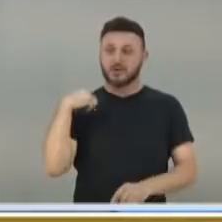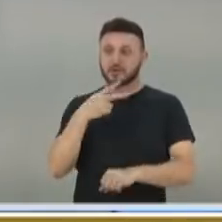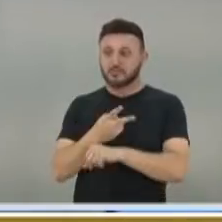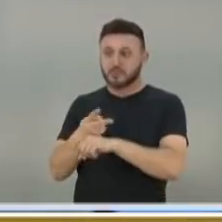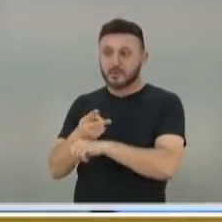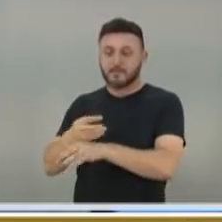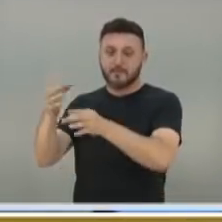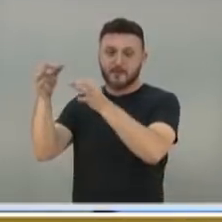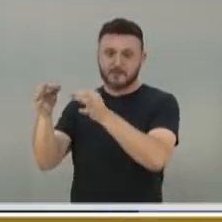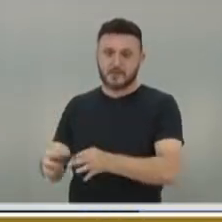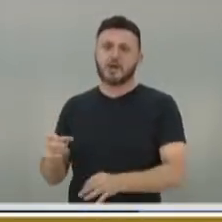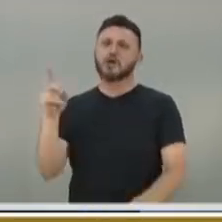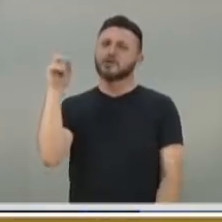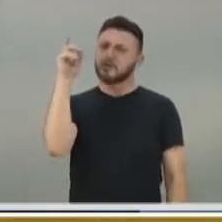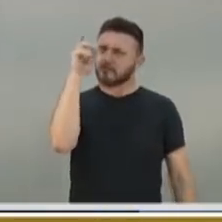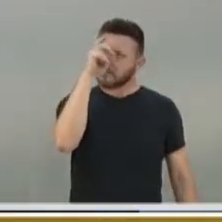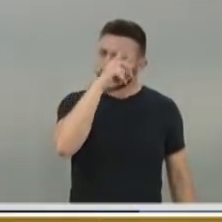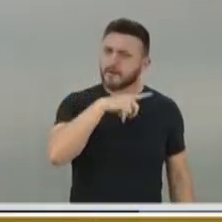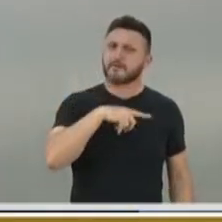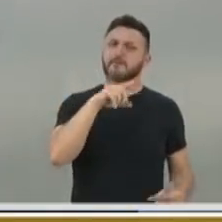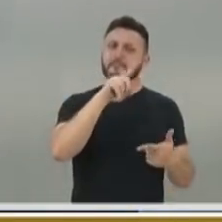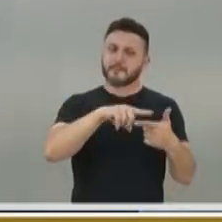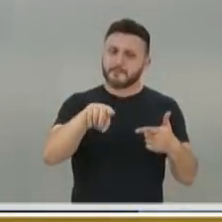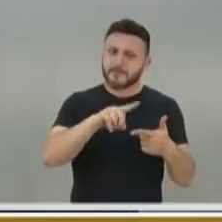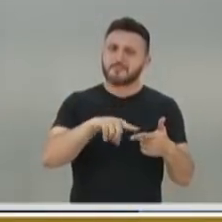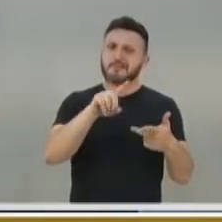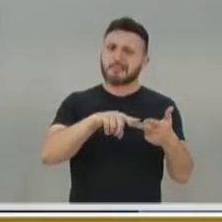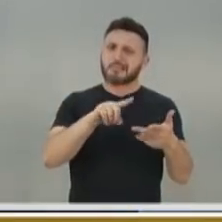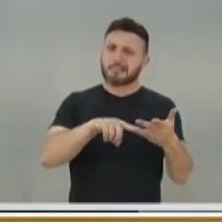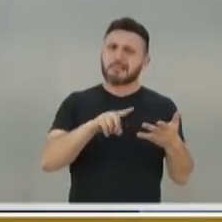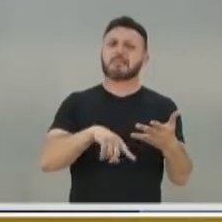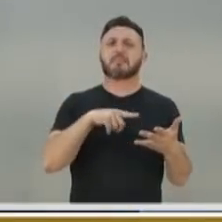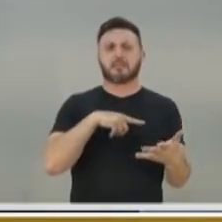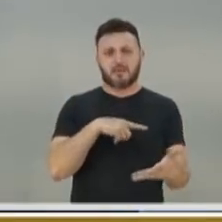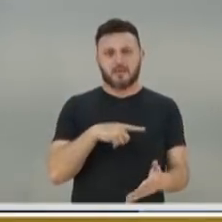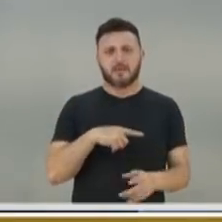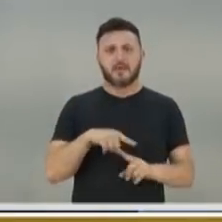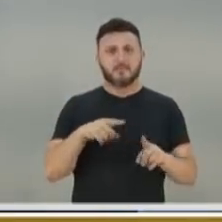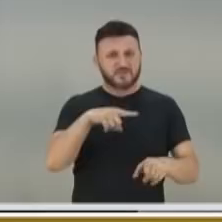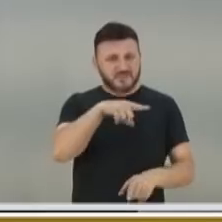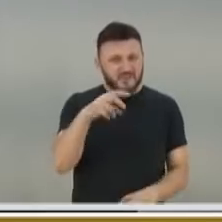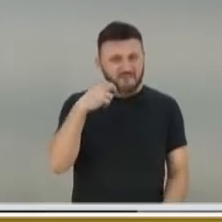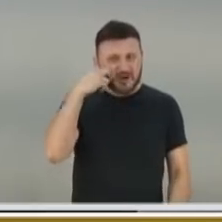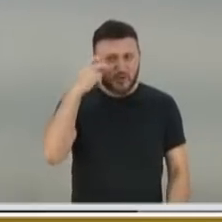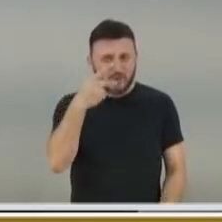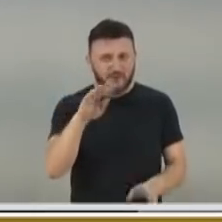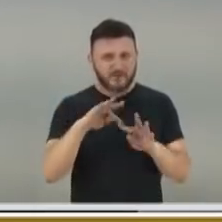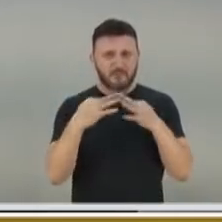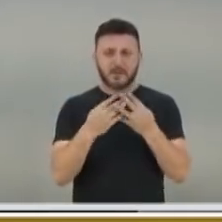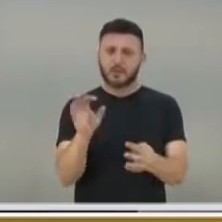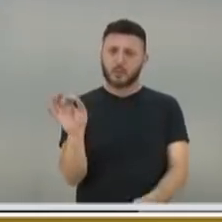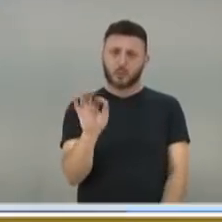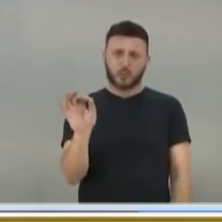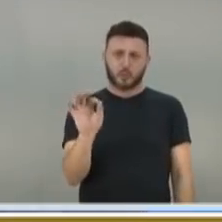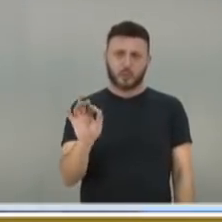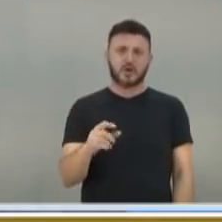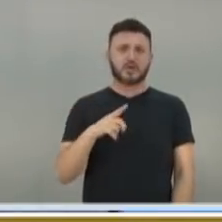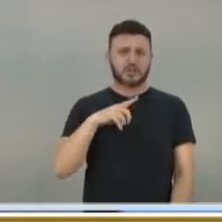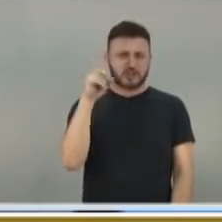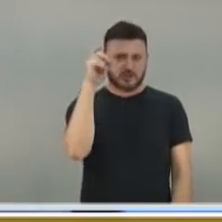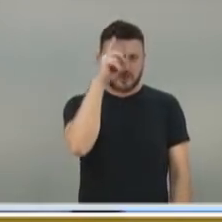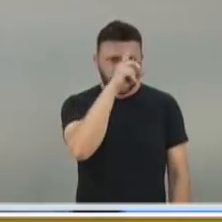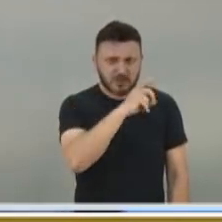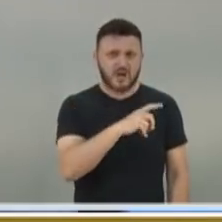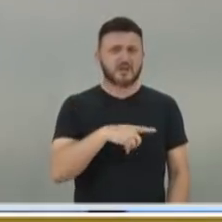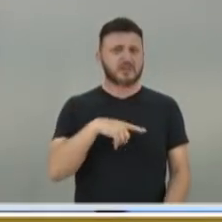Então, dificuldades, problemas, não tenha vergonha da sua família, não tenha vergonha das dificuldades, da